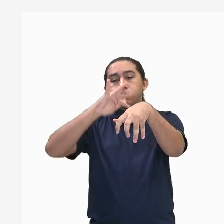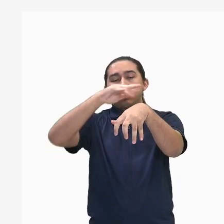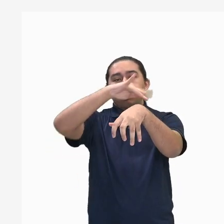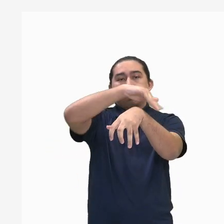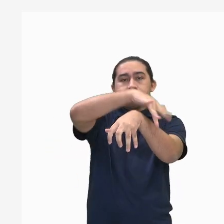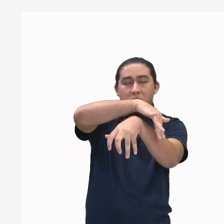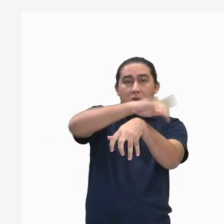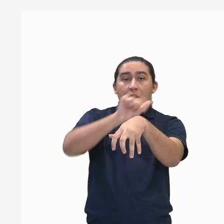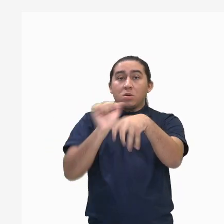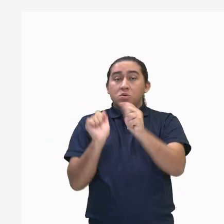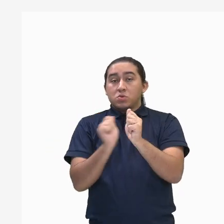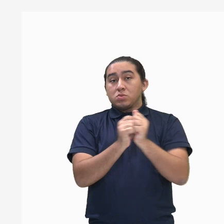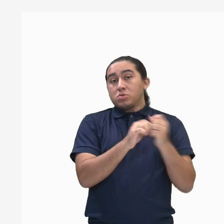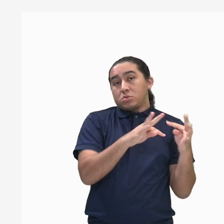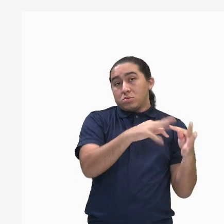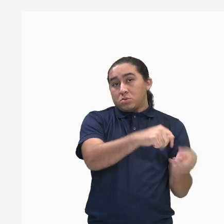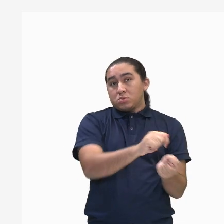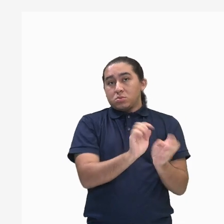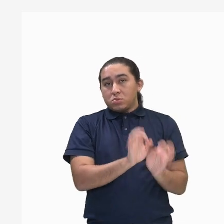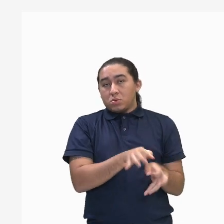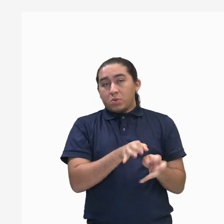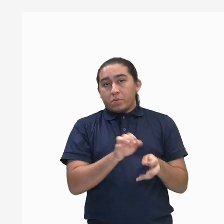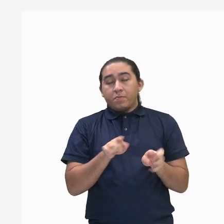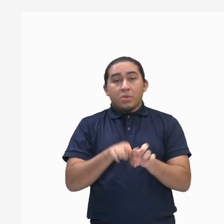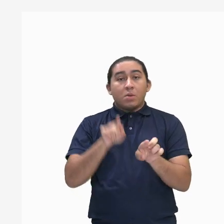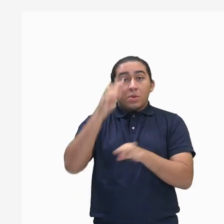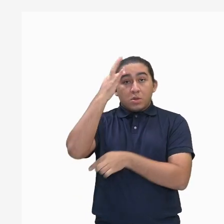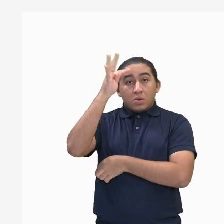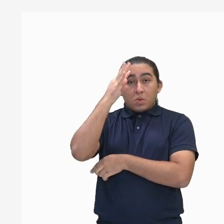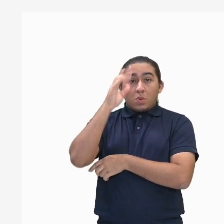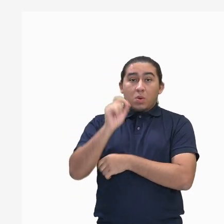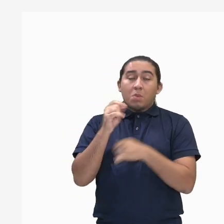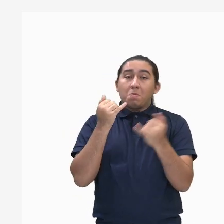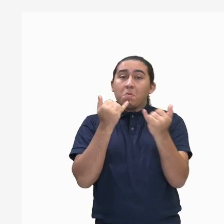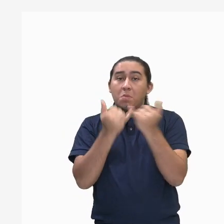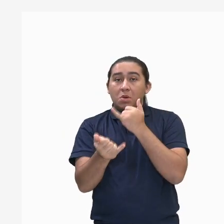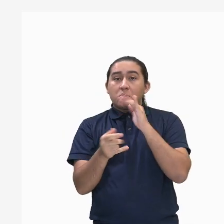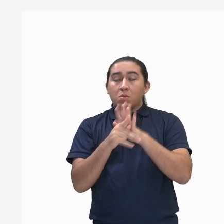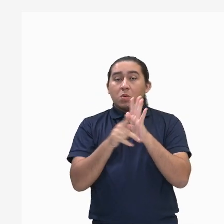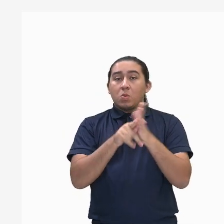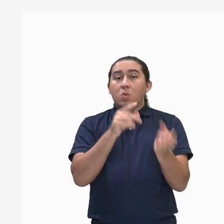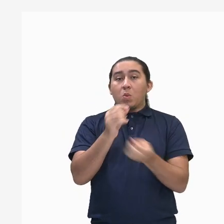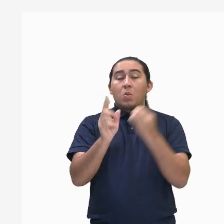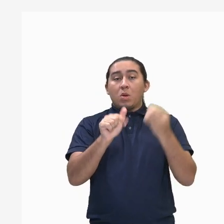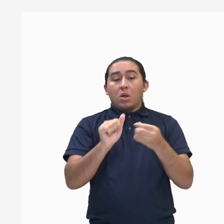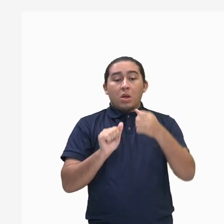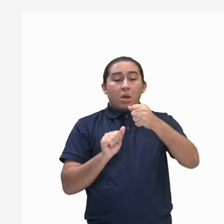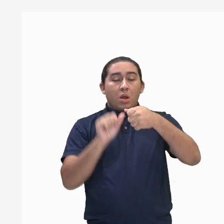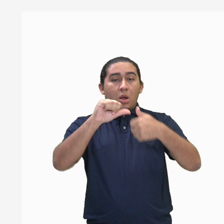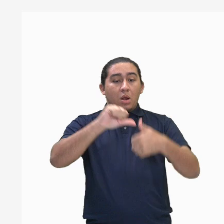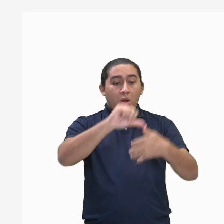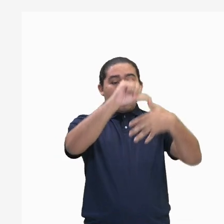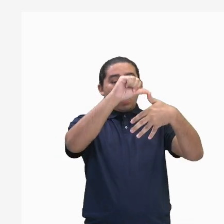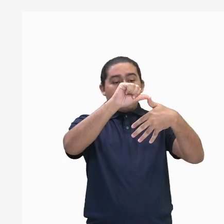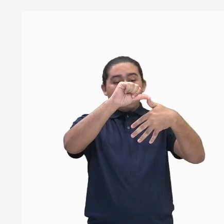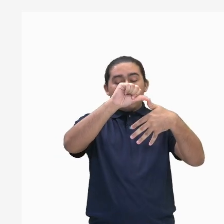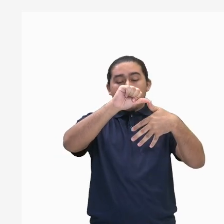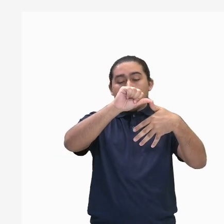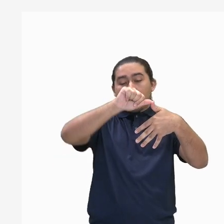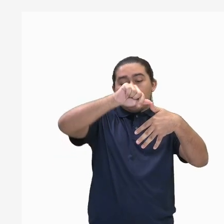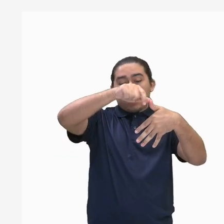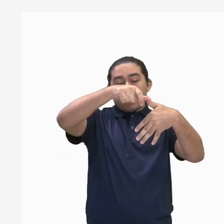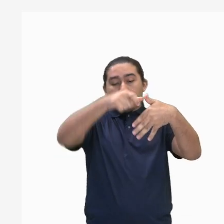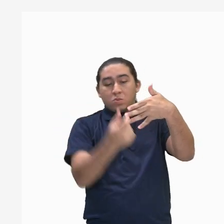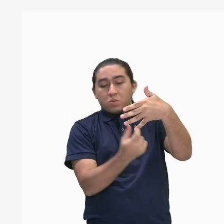Tá certo? Então, ele baseou a sua teoria na semelhança entre a forma das costas do continente sul-americano e